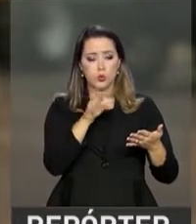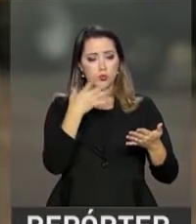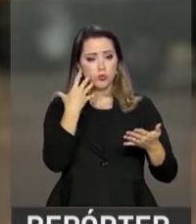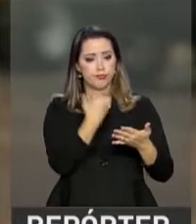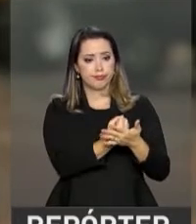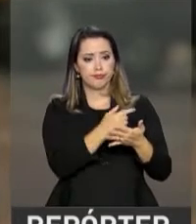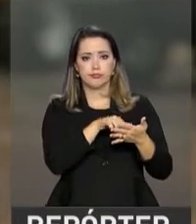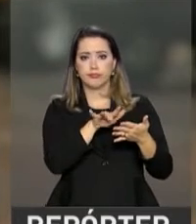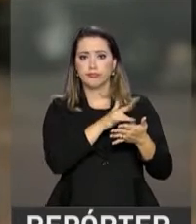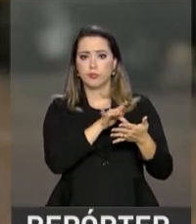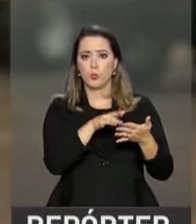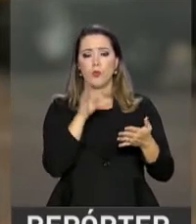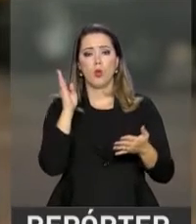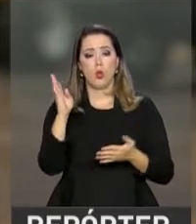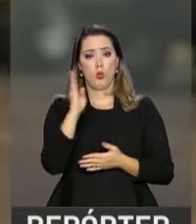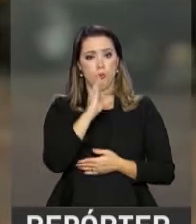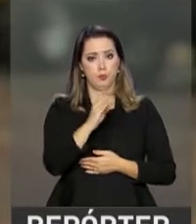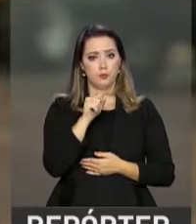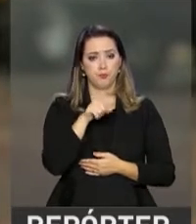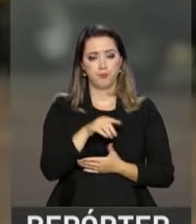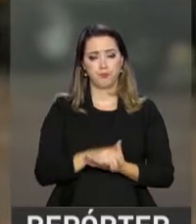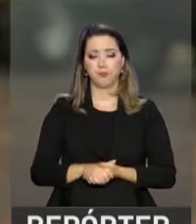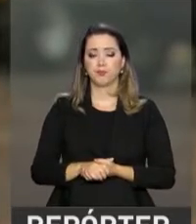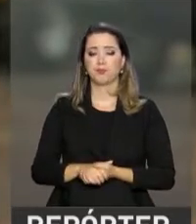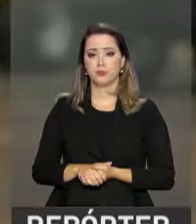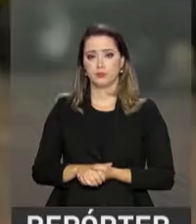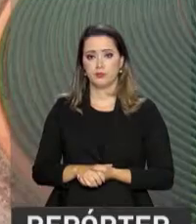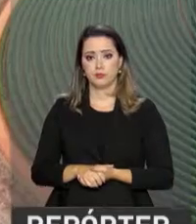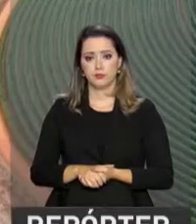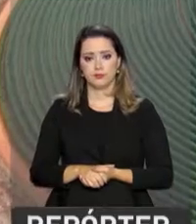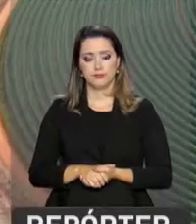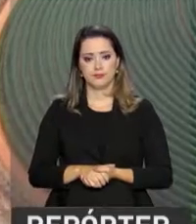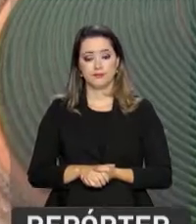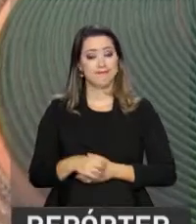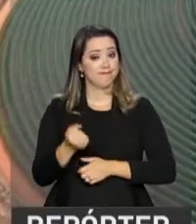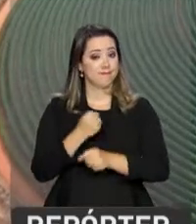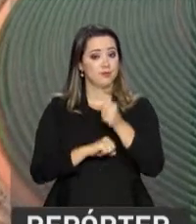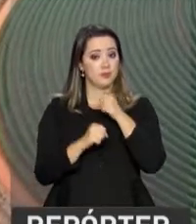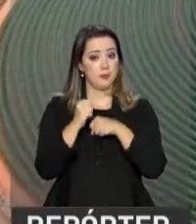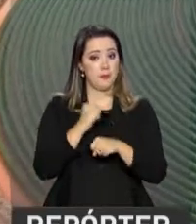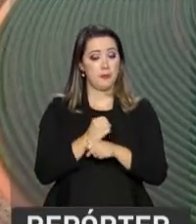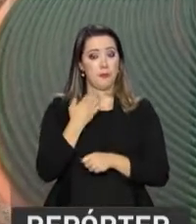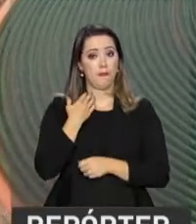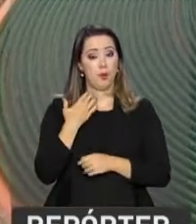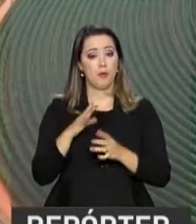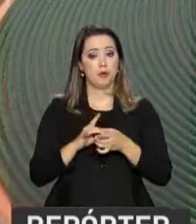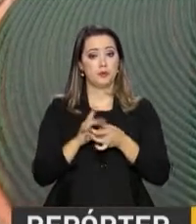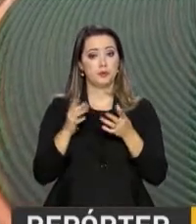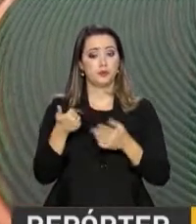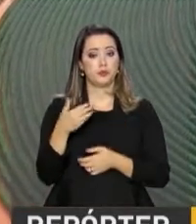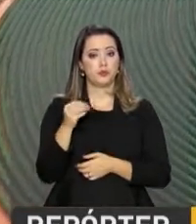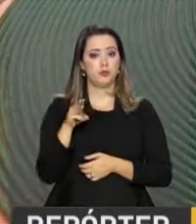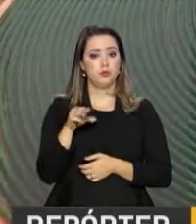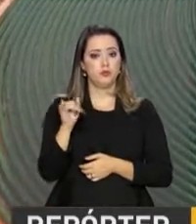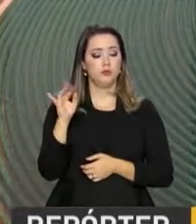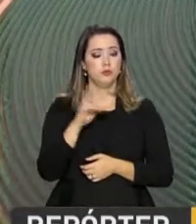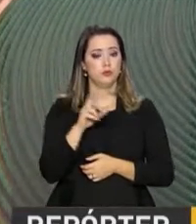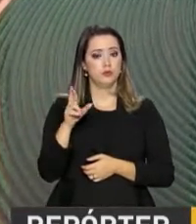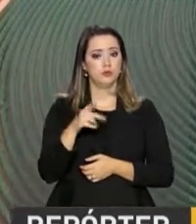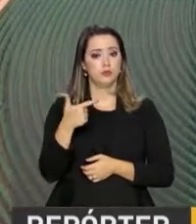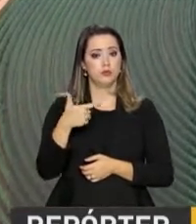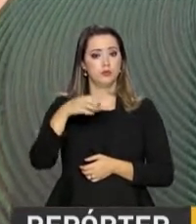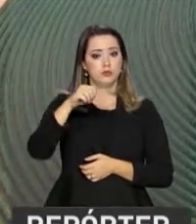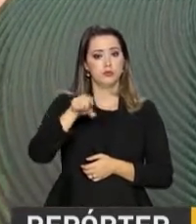faz a contratação do seu custeio através de um smartphone. No ano passado, o banco liberou 10 bilhões de reais em